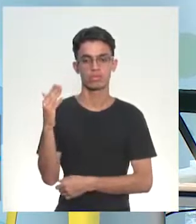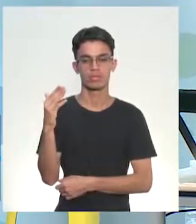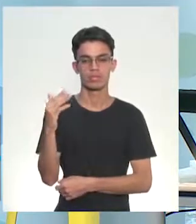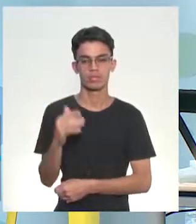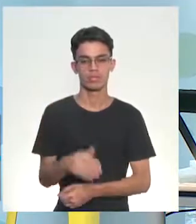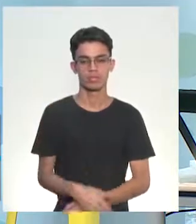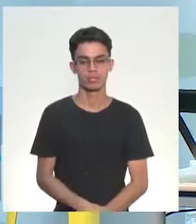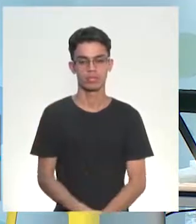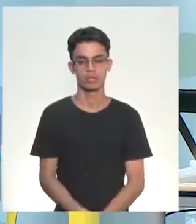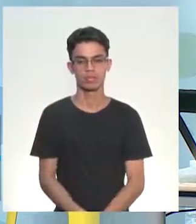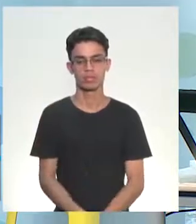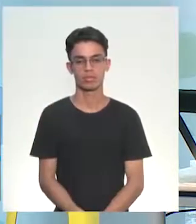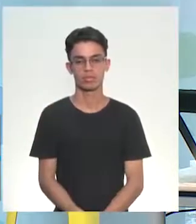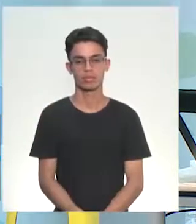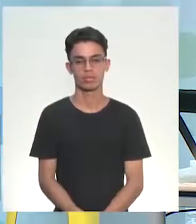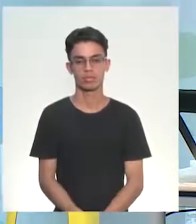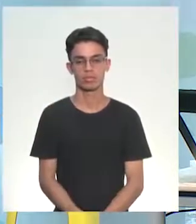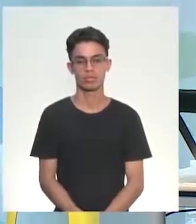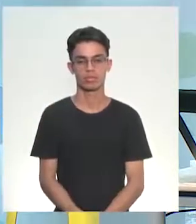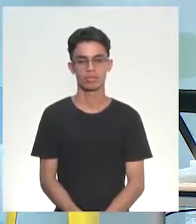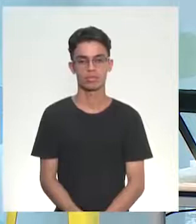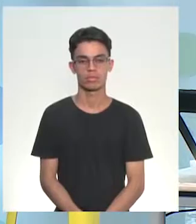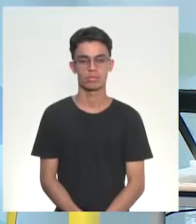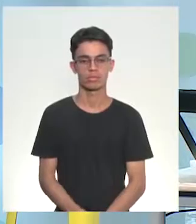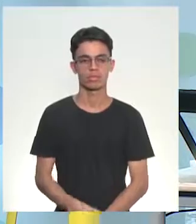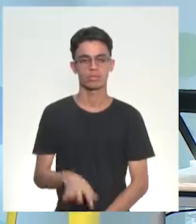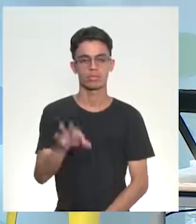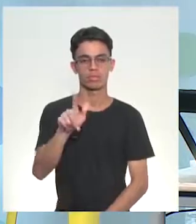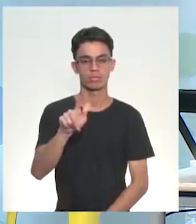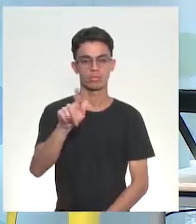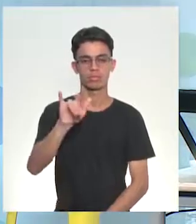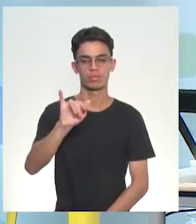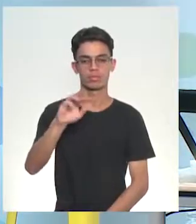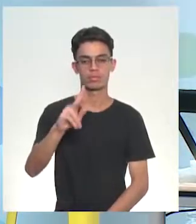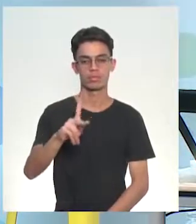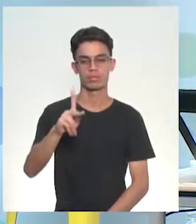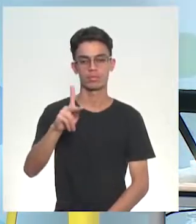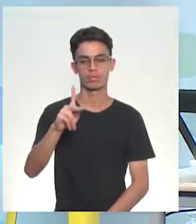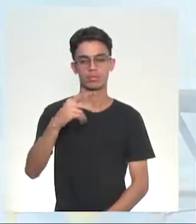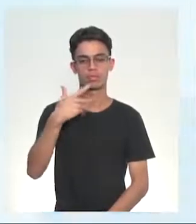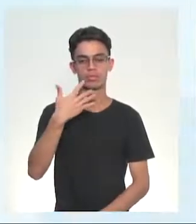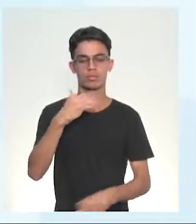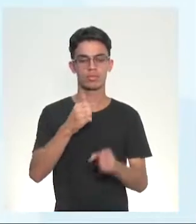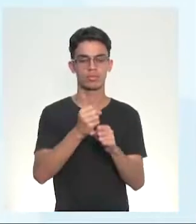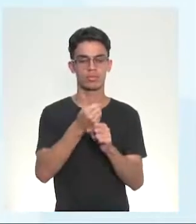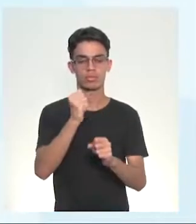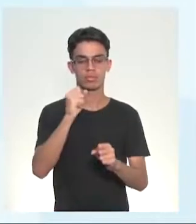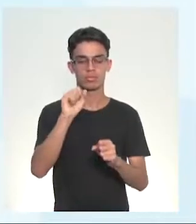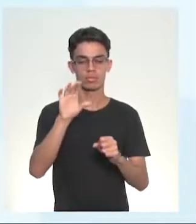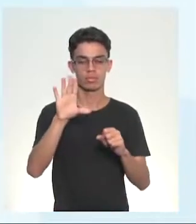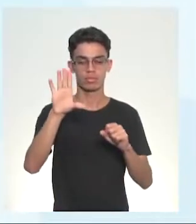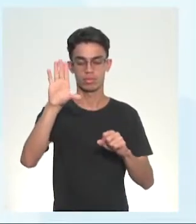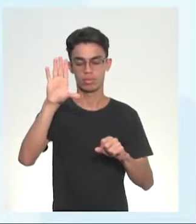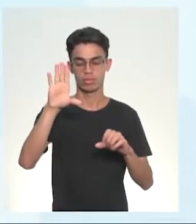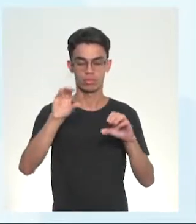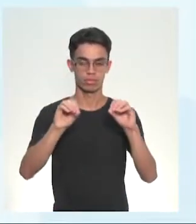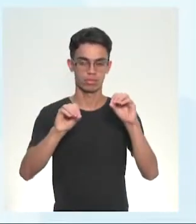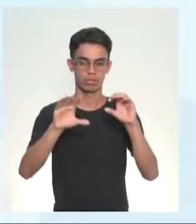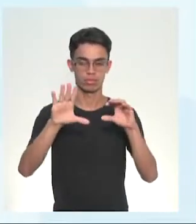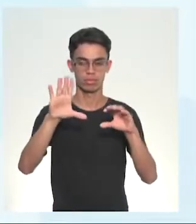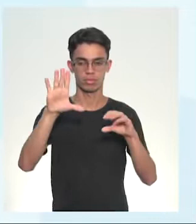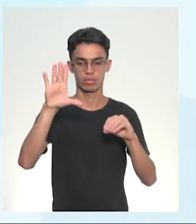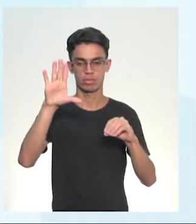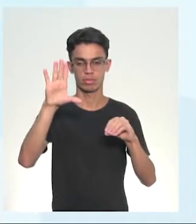grandezas inversamente proporcionais, quando uma grandeza aumenta, a outra diminui